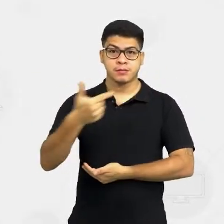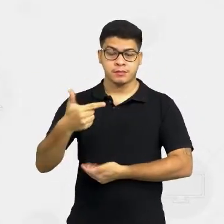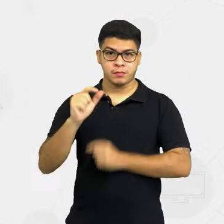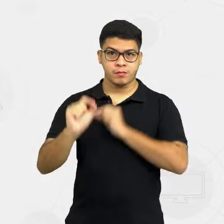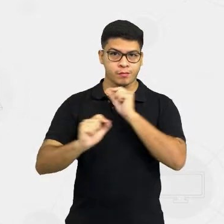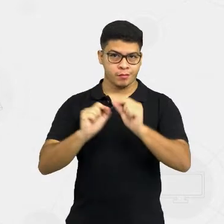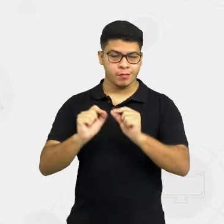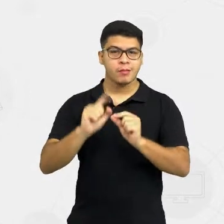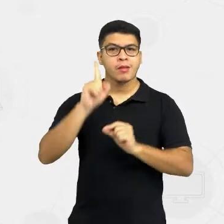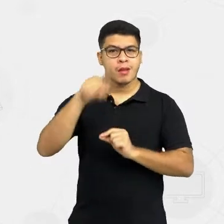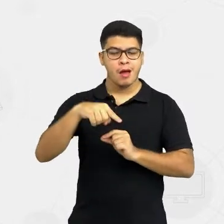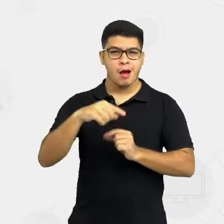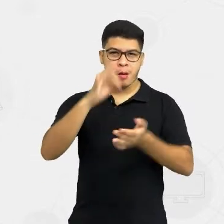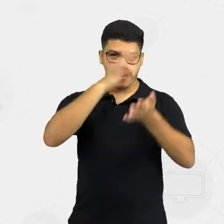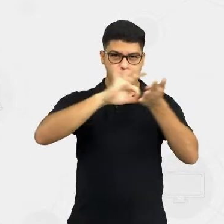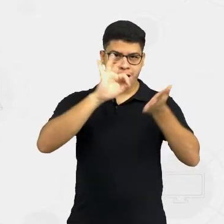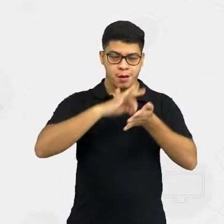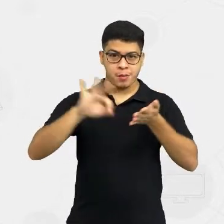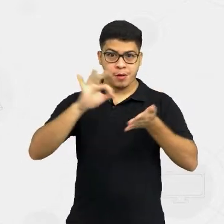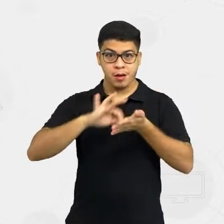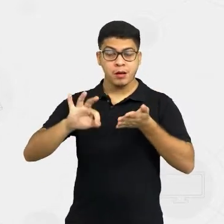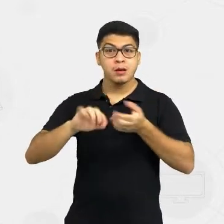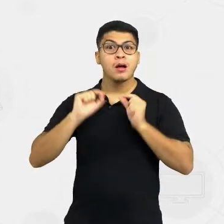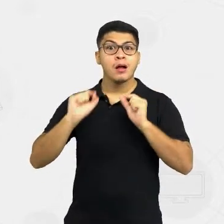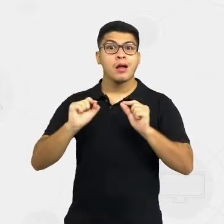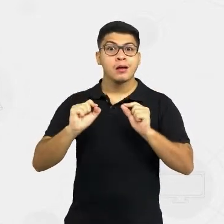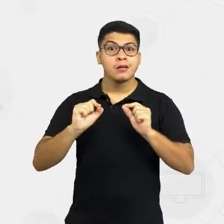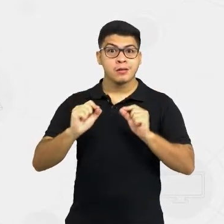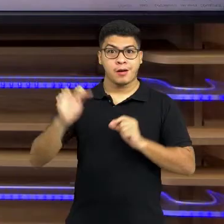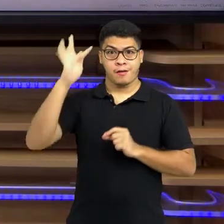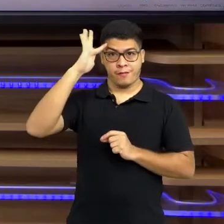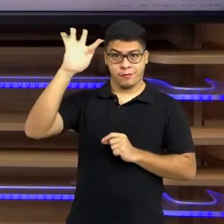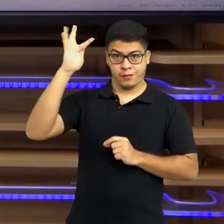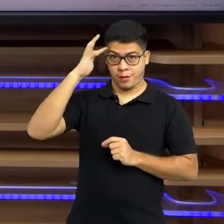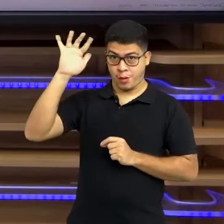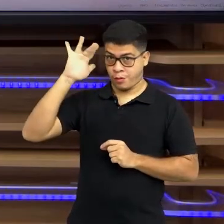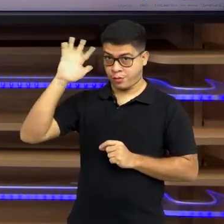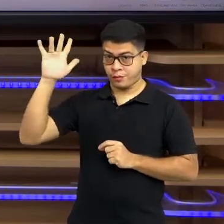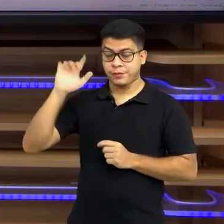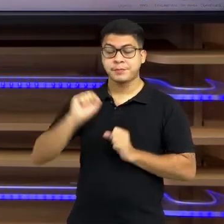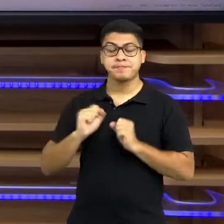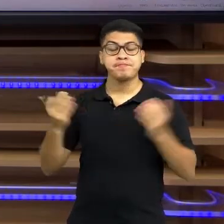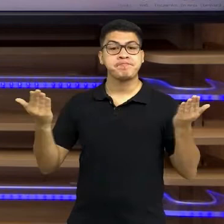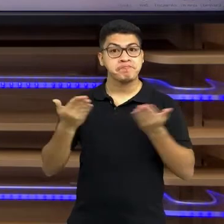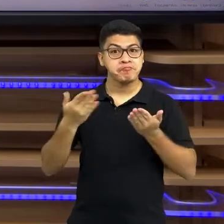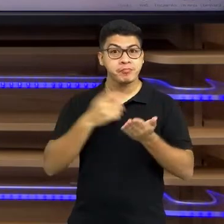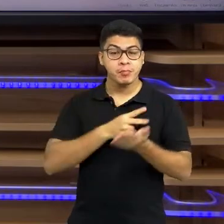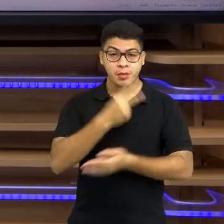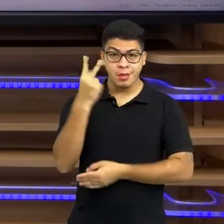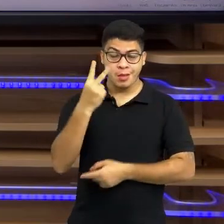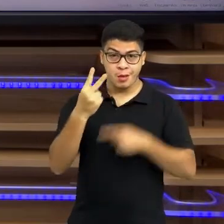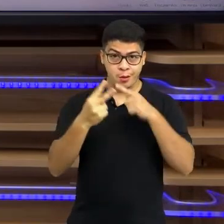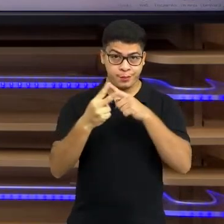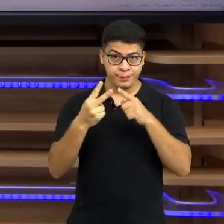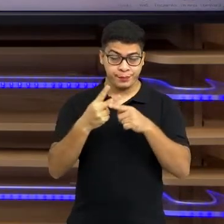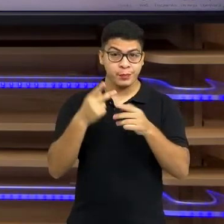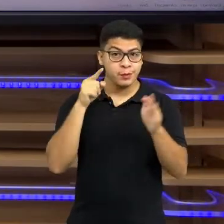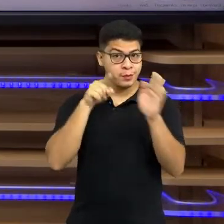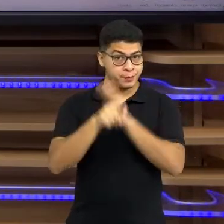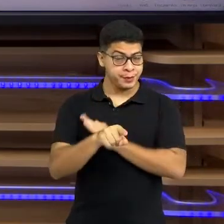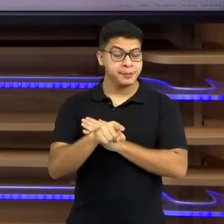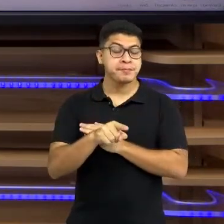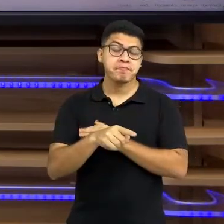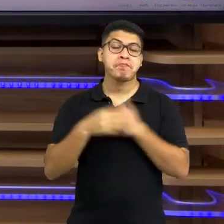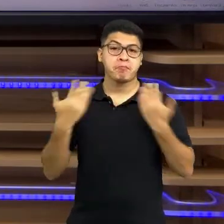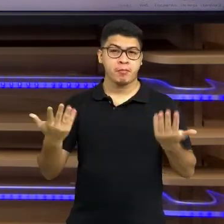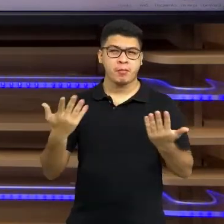162, Correção do Exercitando, parte 2, Filosofia. Muito bem, nós temos duas questões aqui, né? E a